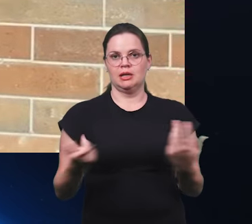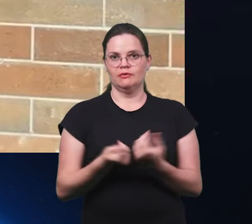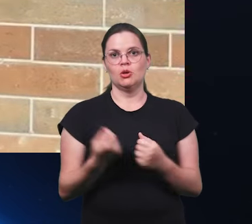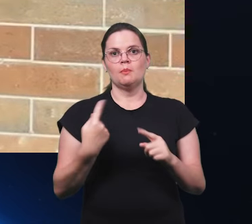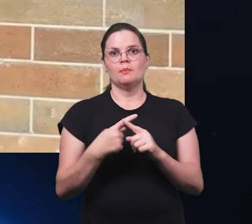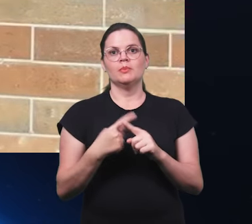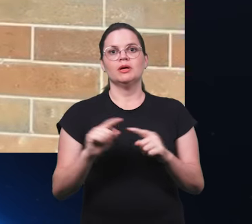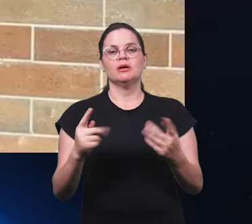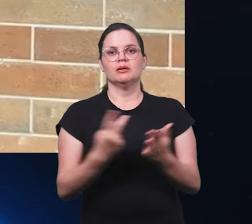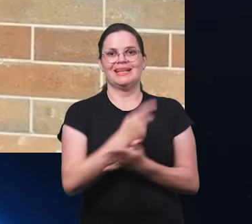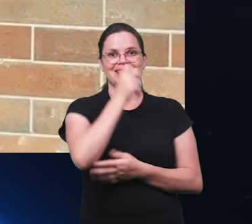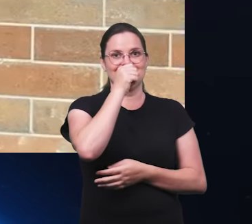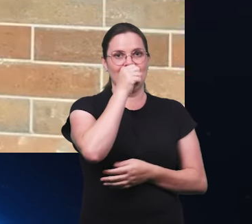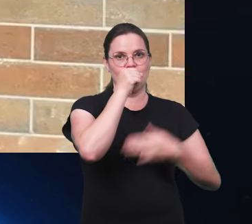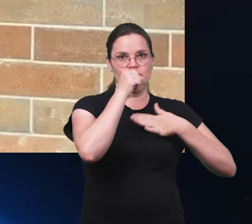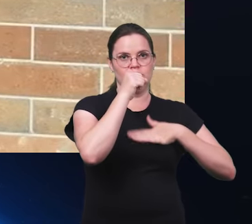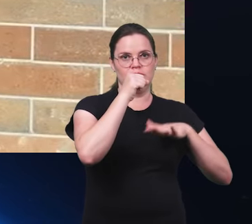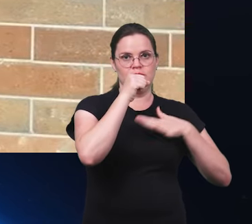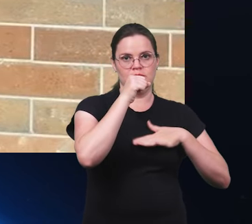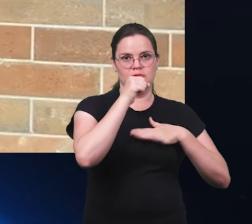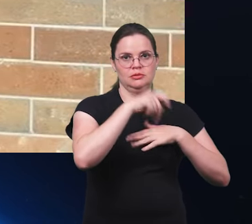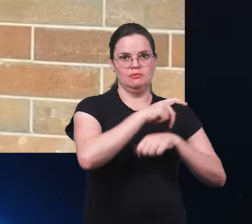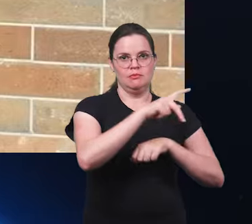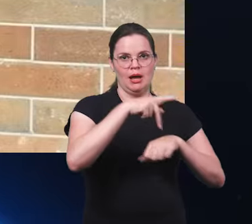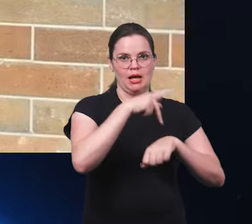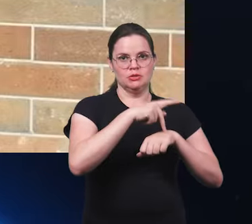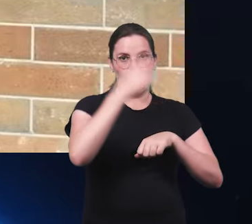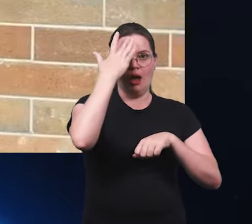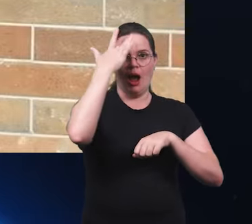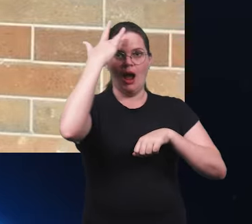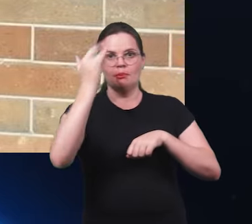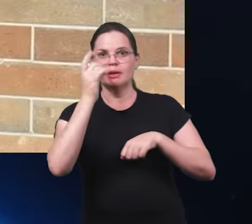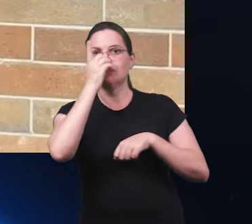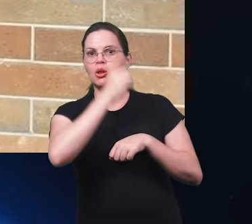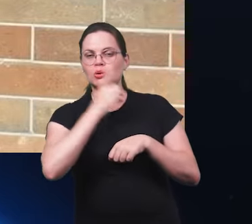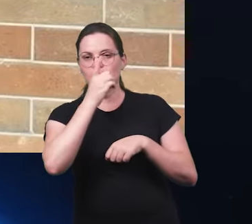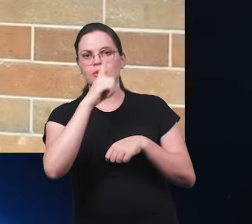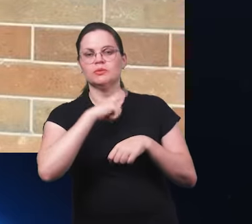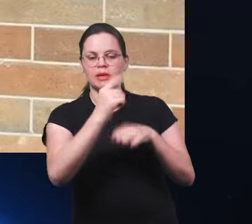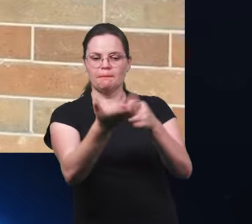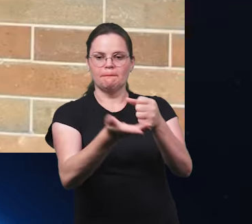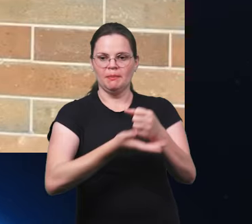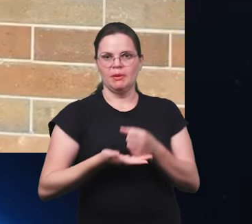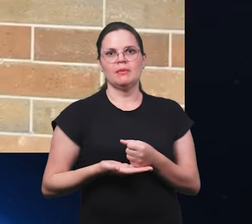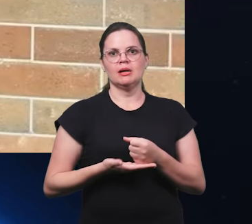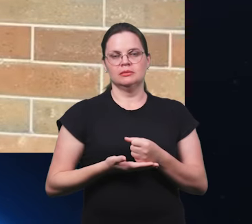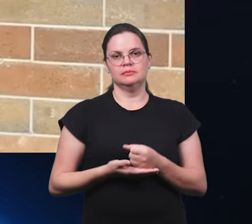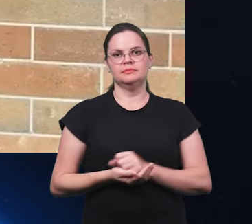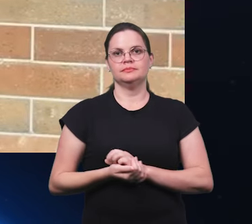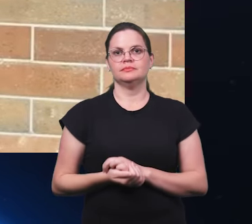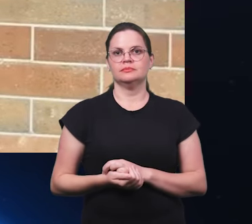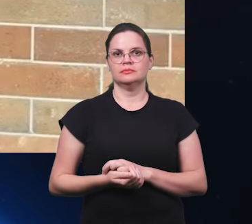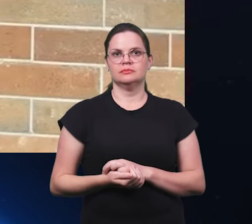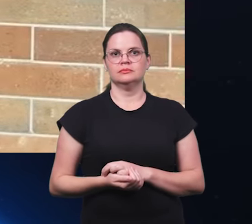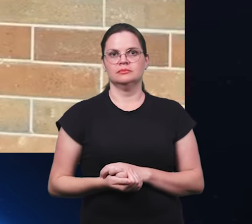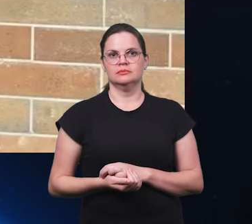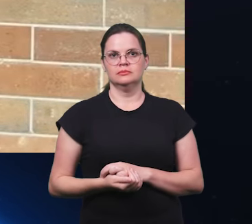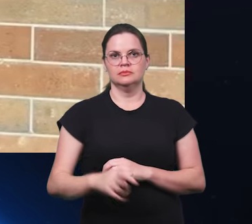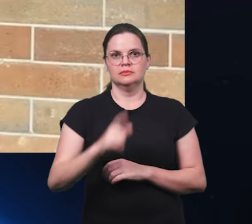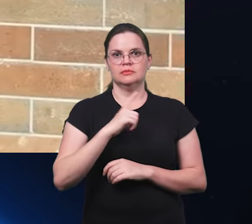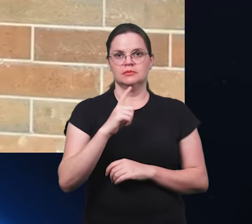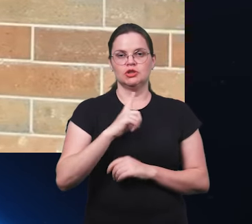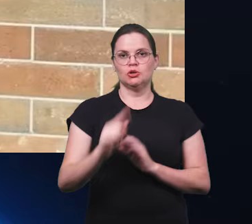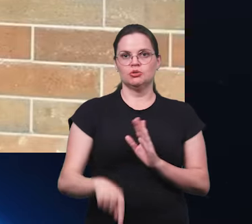seguinte após o sábado da Páscoa. Era o domingo. Então era colhido os peixes, né?